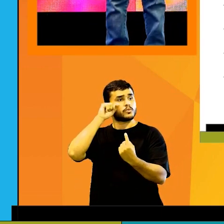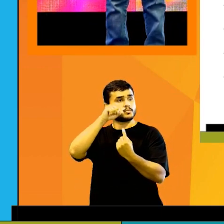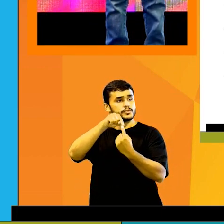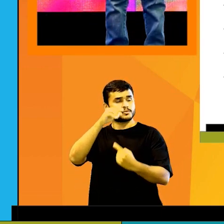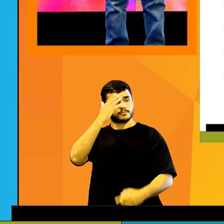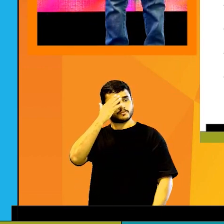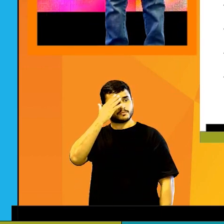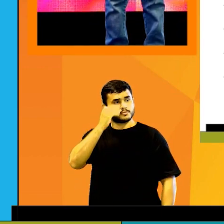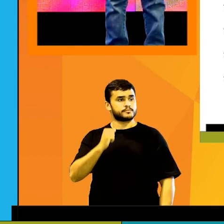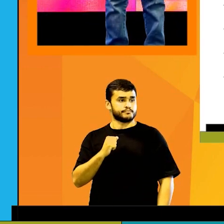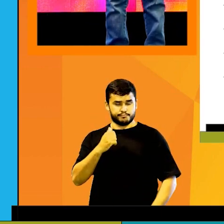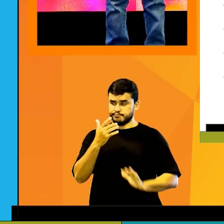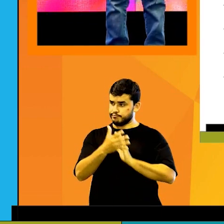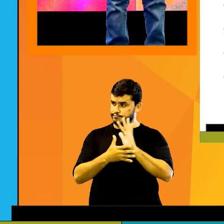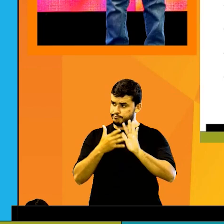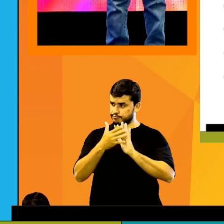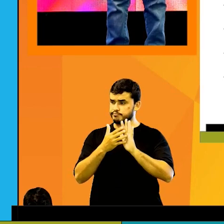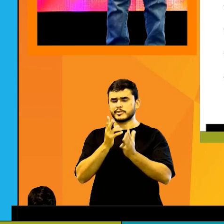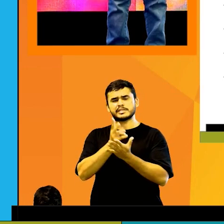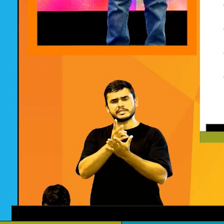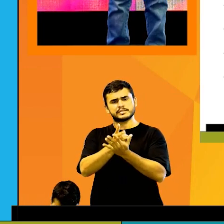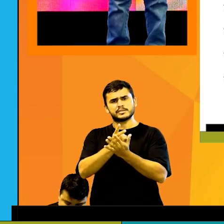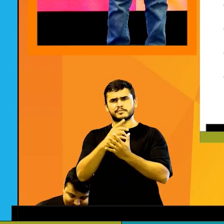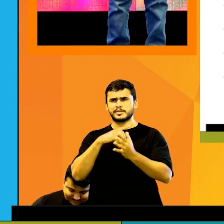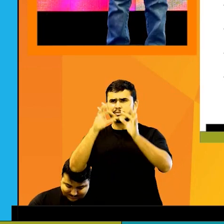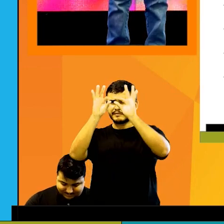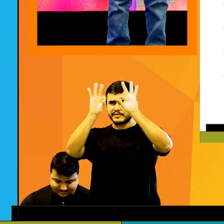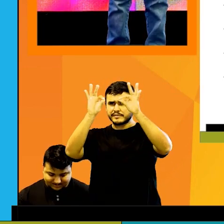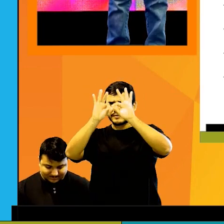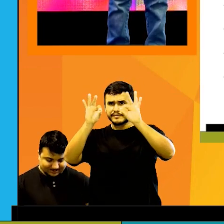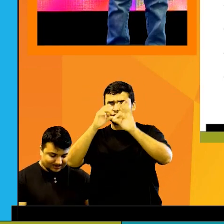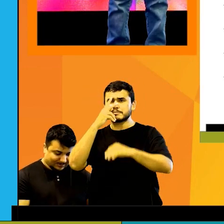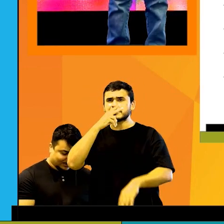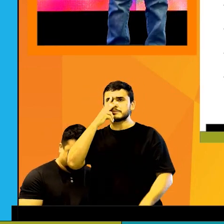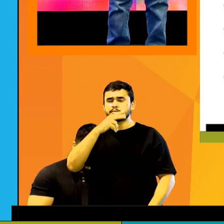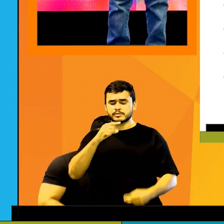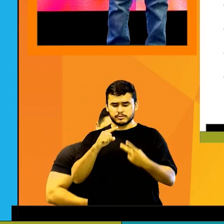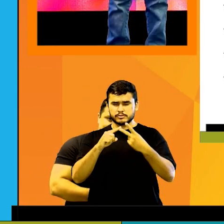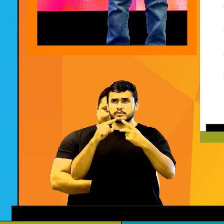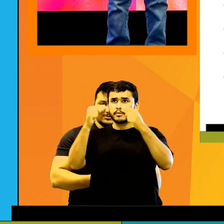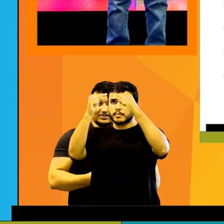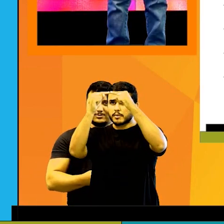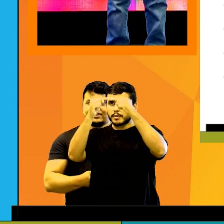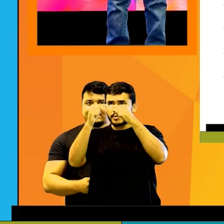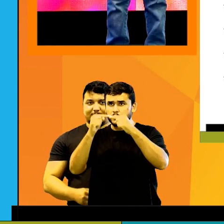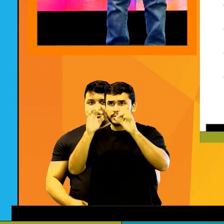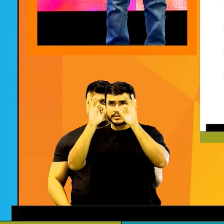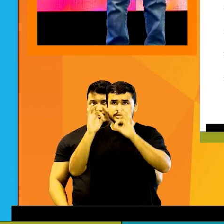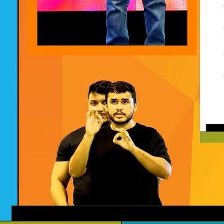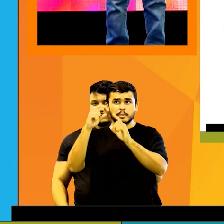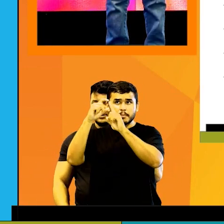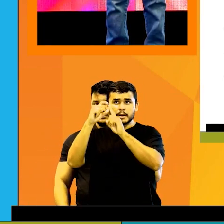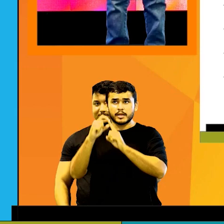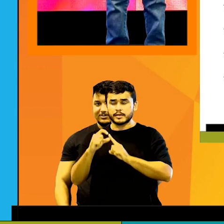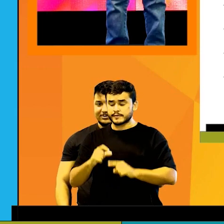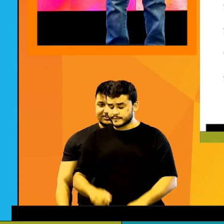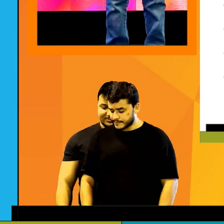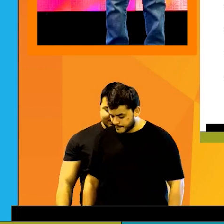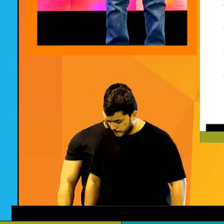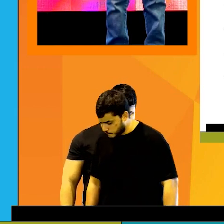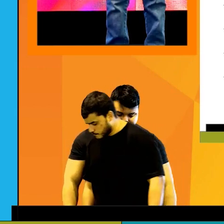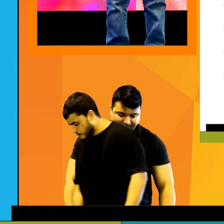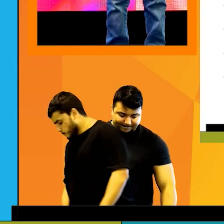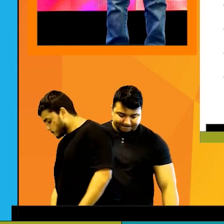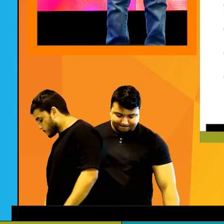predominantemente apareceram no texto, se usou recursos fonêmicos, como a assonância, que é a repetição de